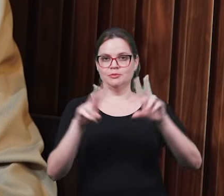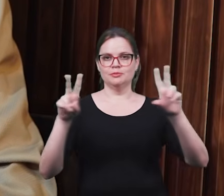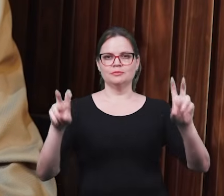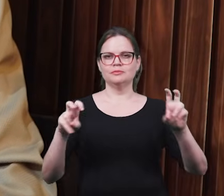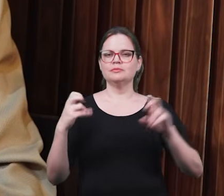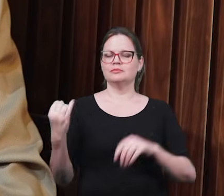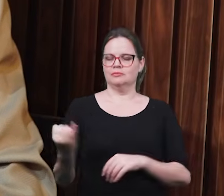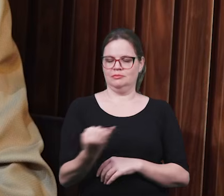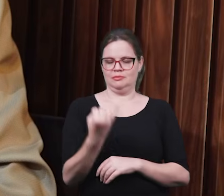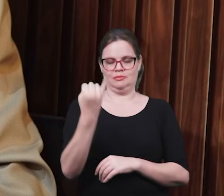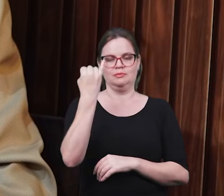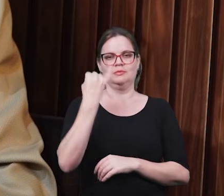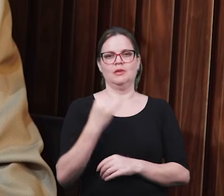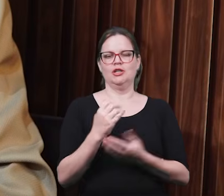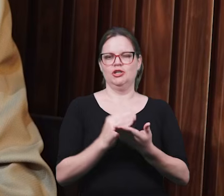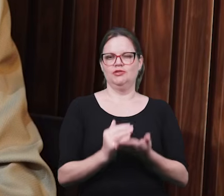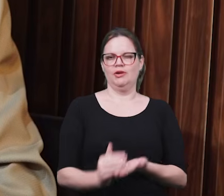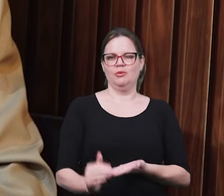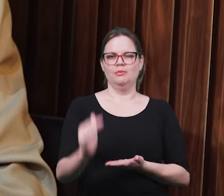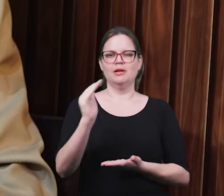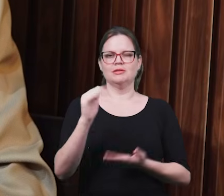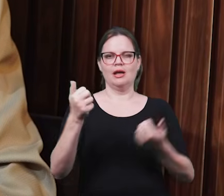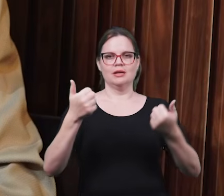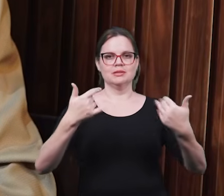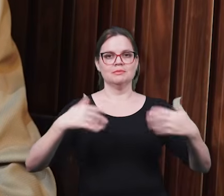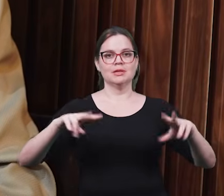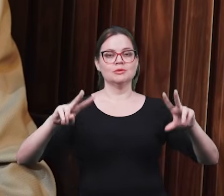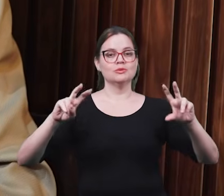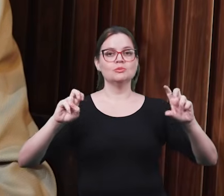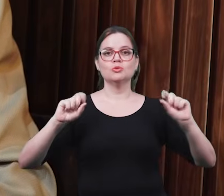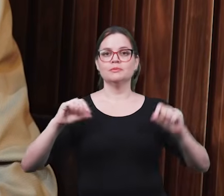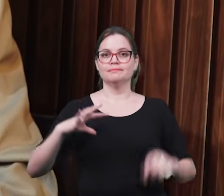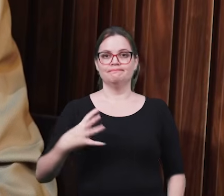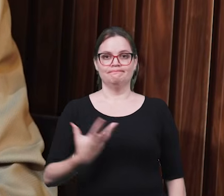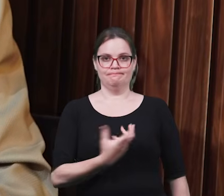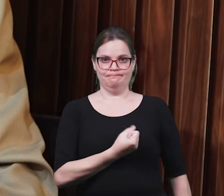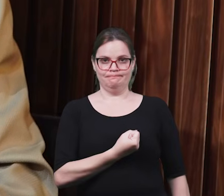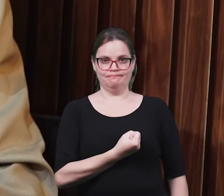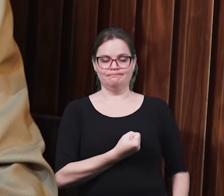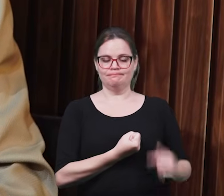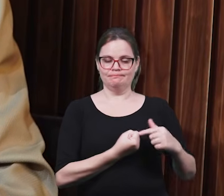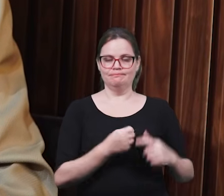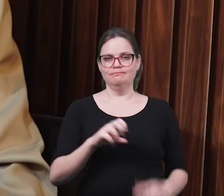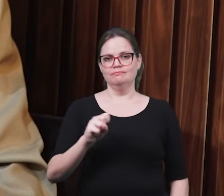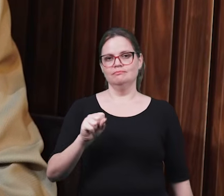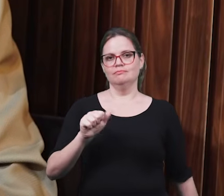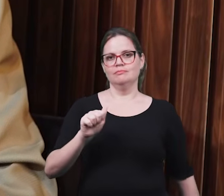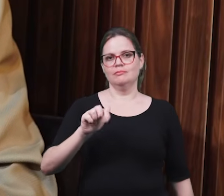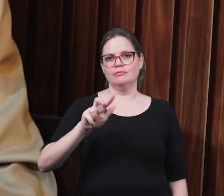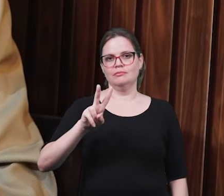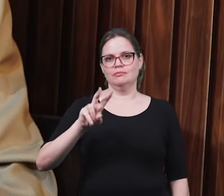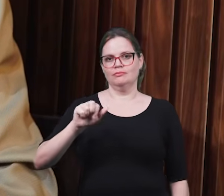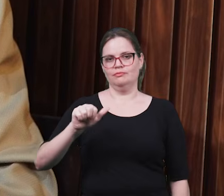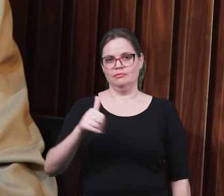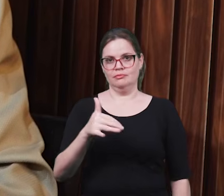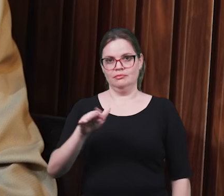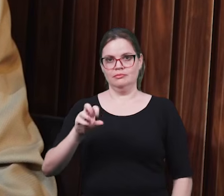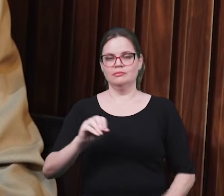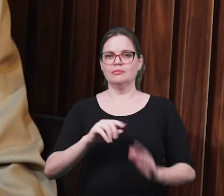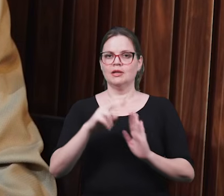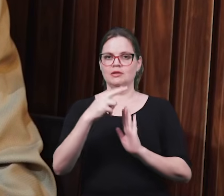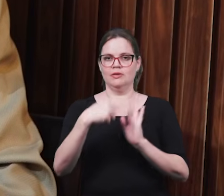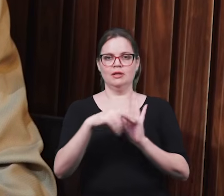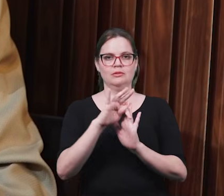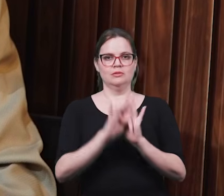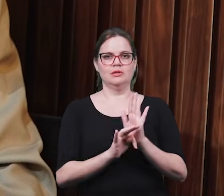um assunto muito importante que é a salvação. O texto que nós vamos utilizar está em Romanos capítulo